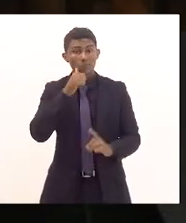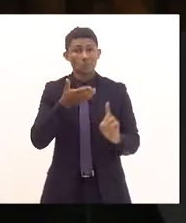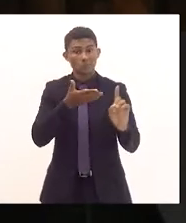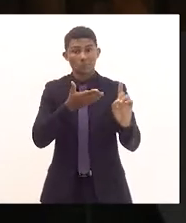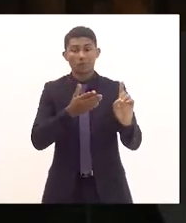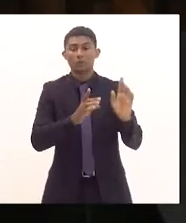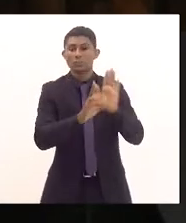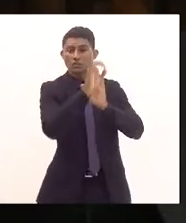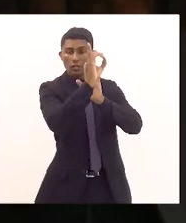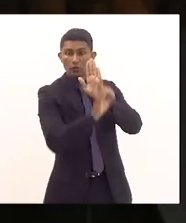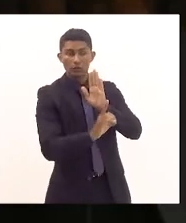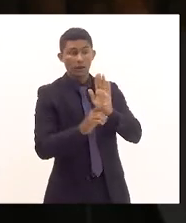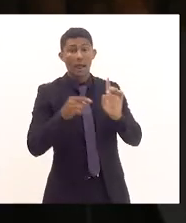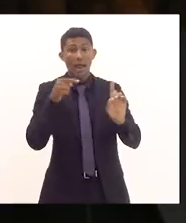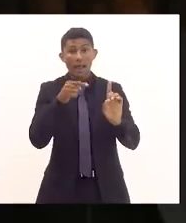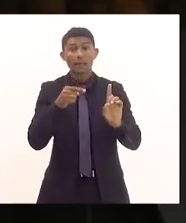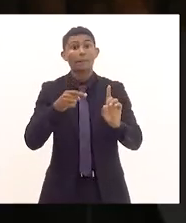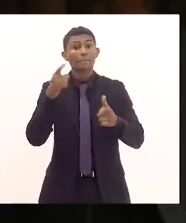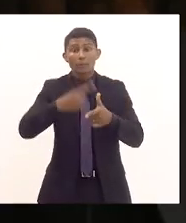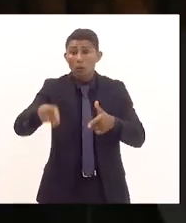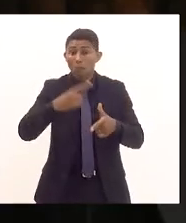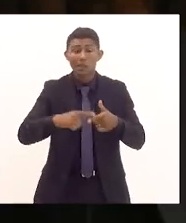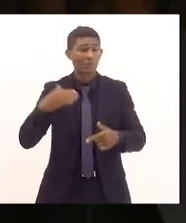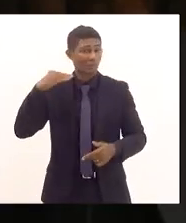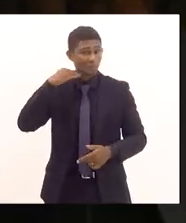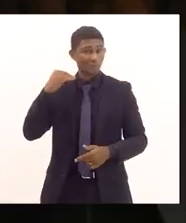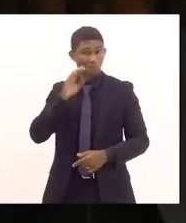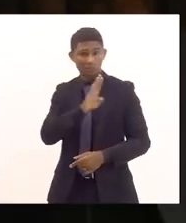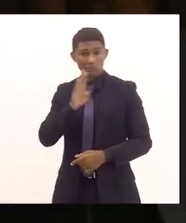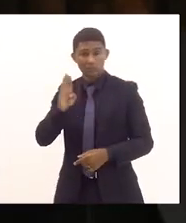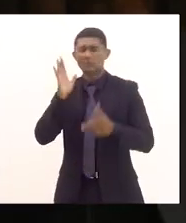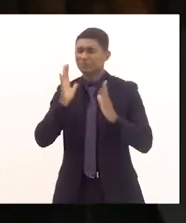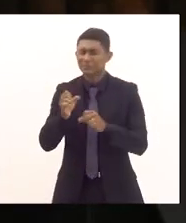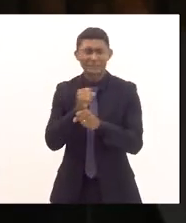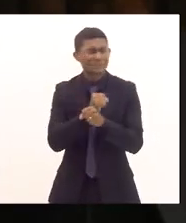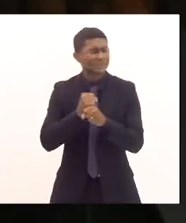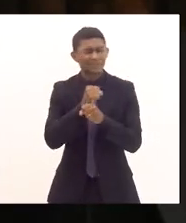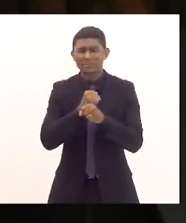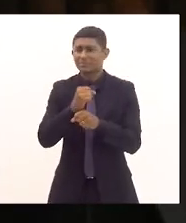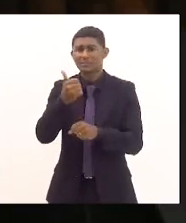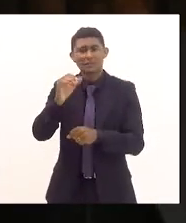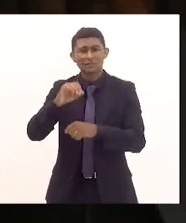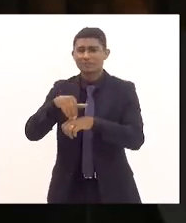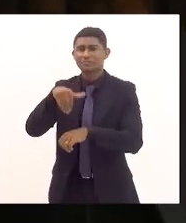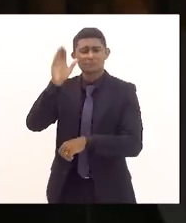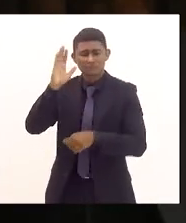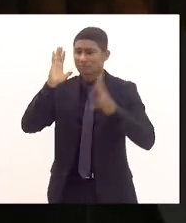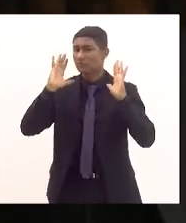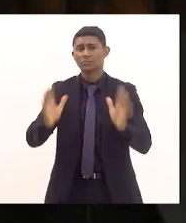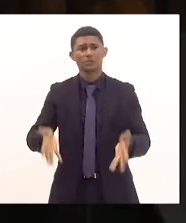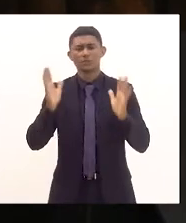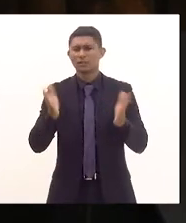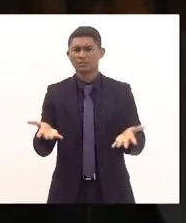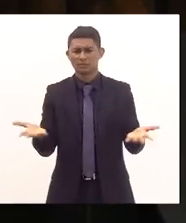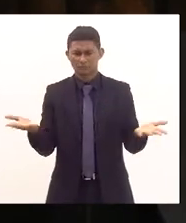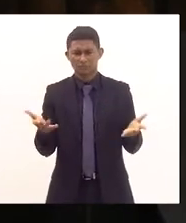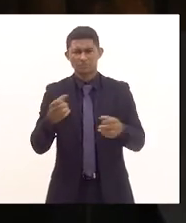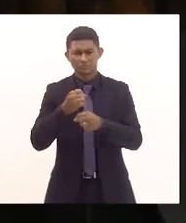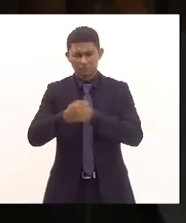problema com o banco há mais de dez anos há 11 anos vem sofrendo com isso em pleno